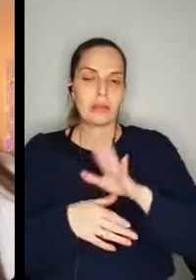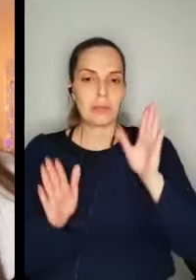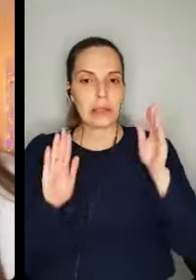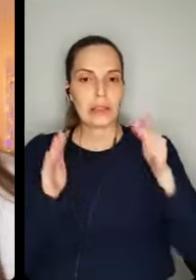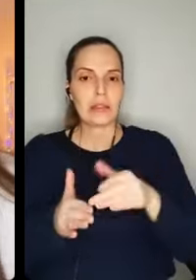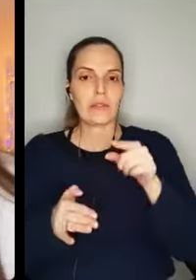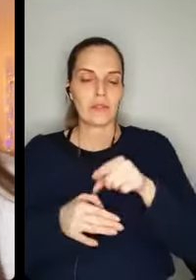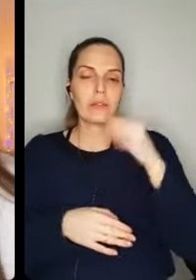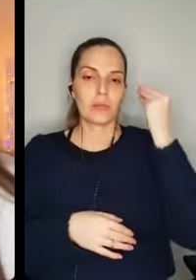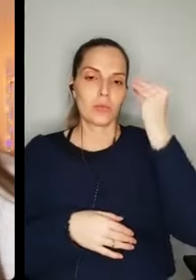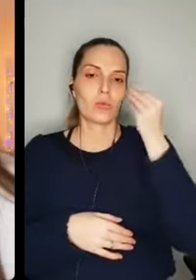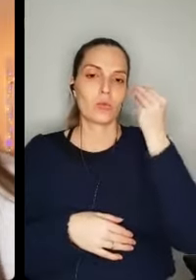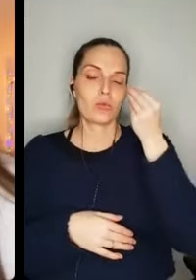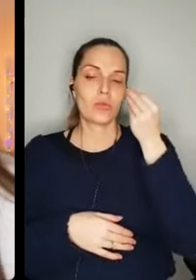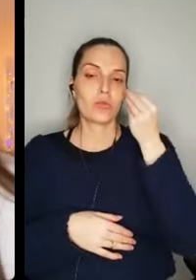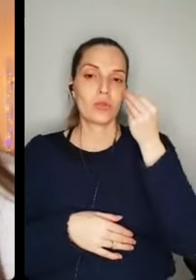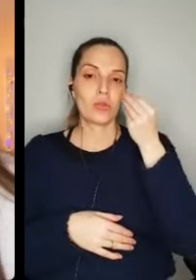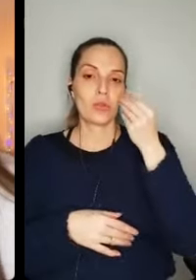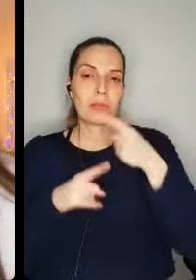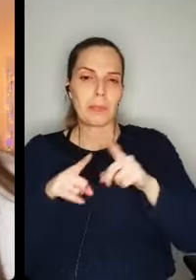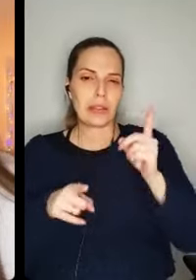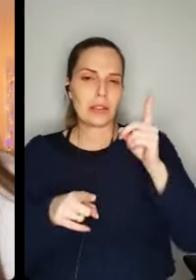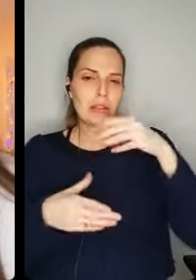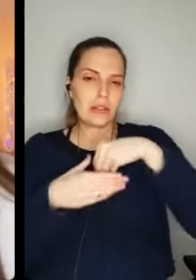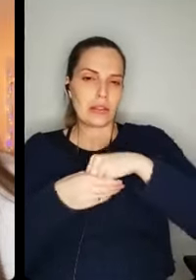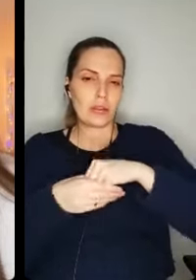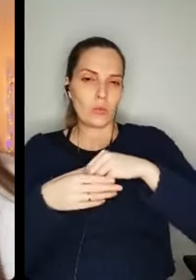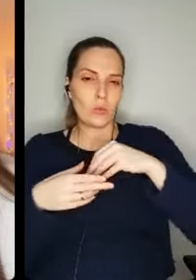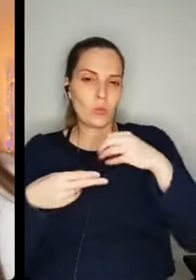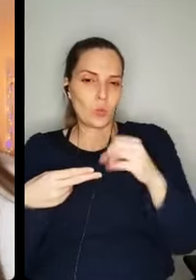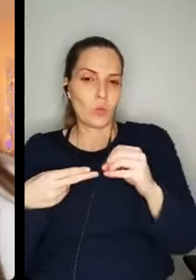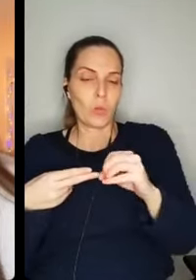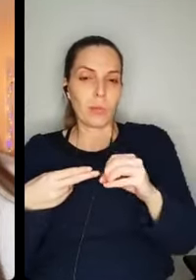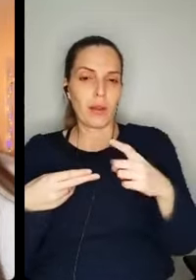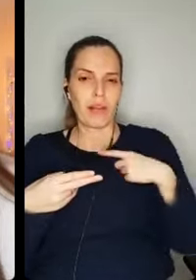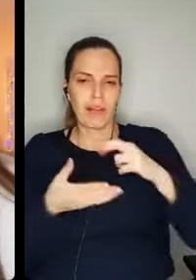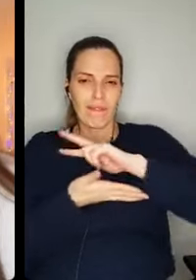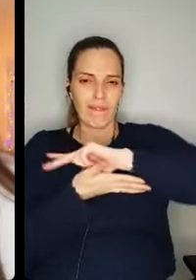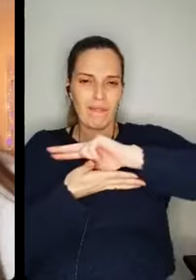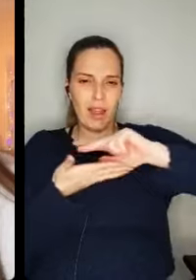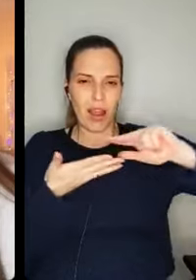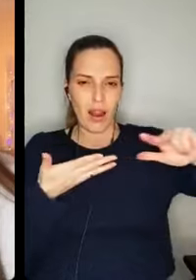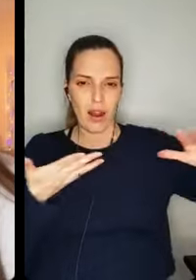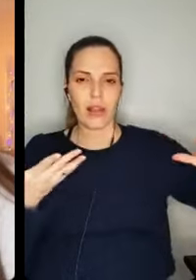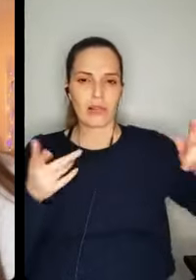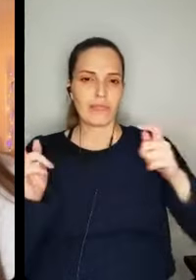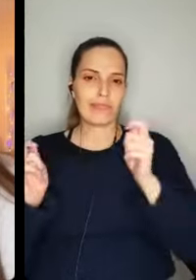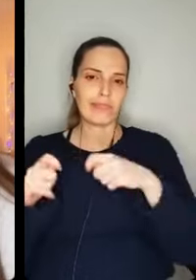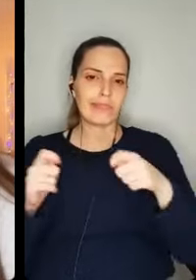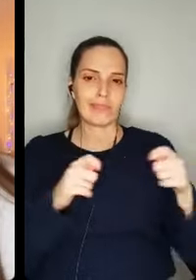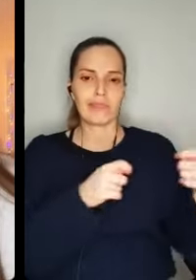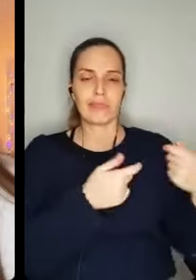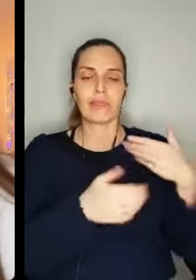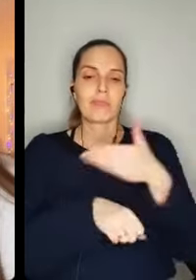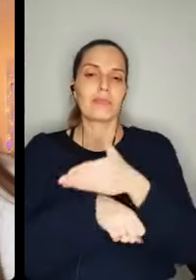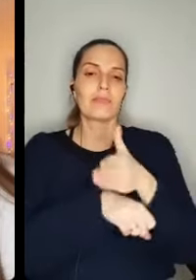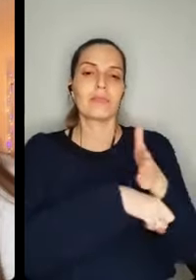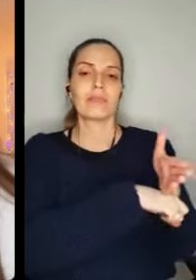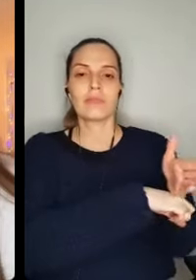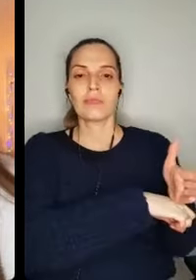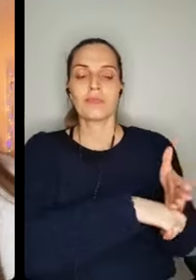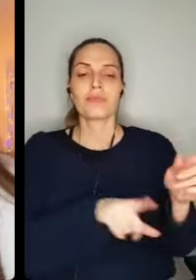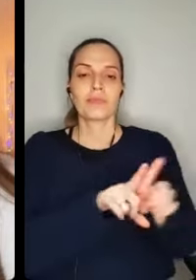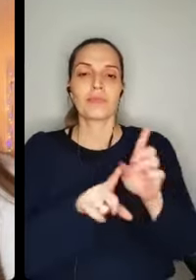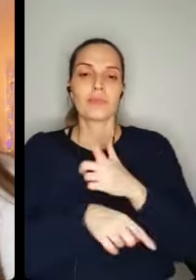aqui na UFSPA, não, a gente tem, enfim, uma gama muito grande ali do que a gente pode participar, né? Além disso, as outras atividades que não estão nem